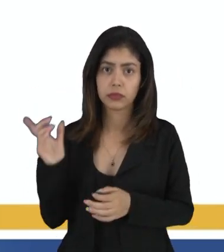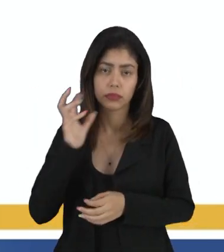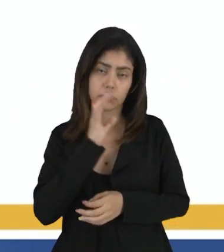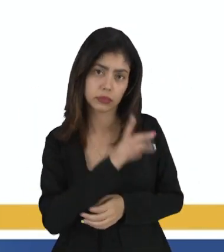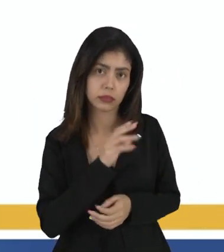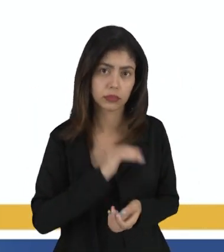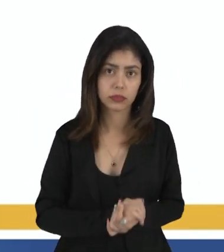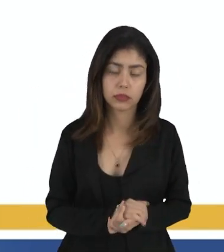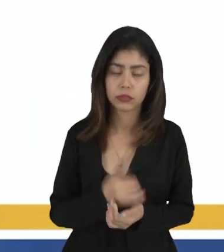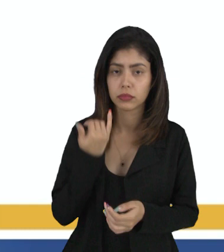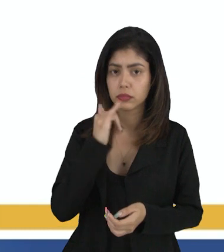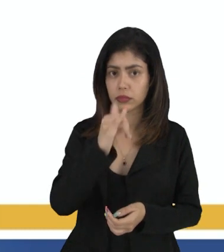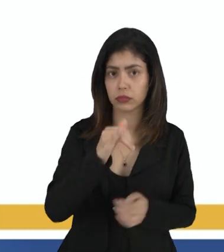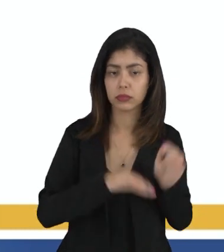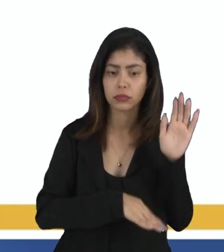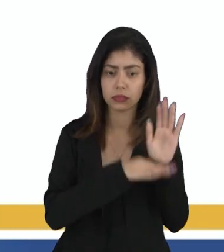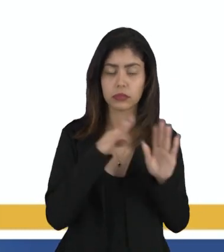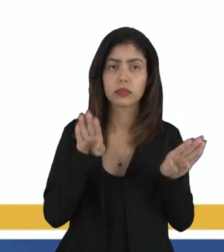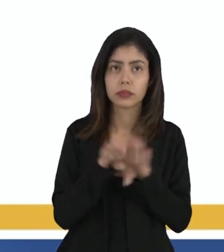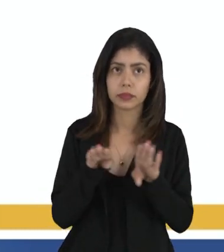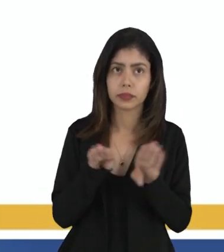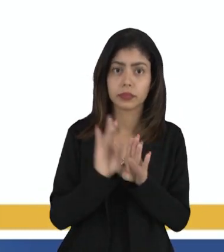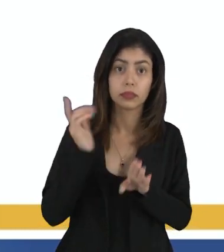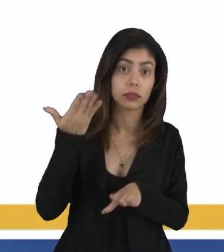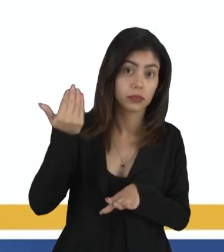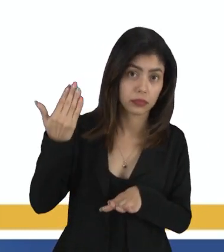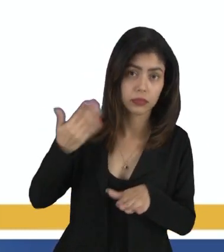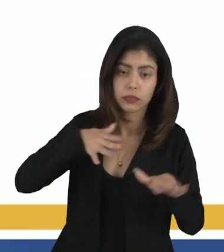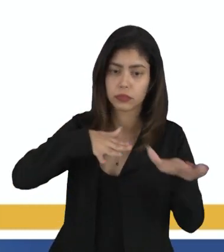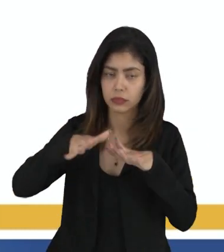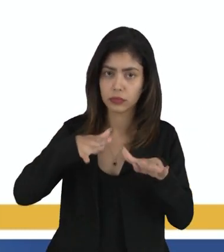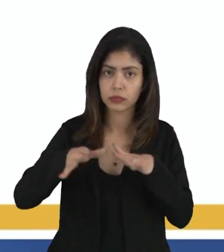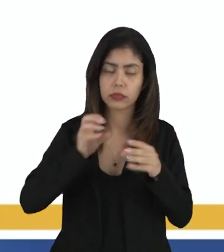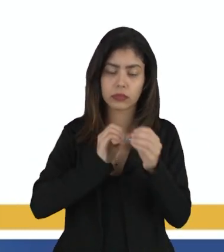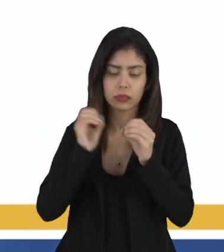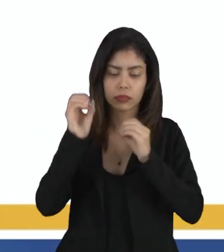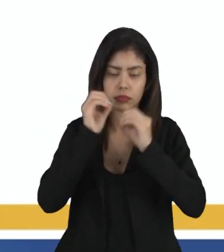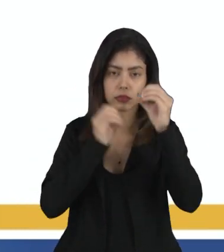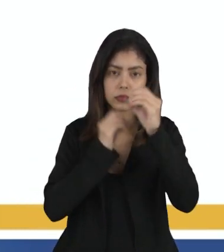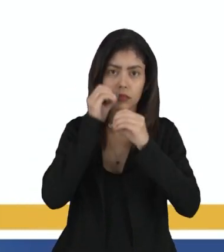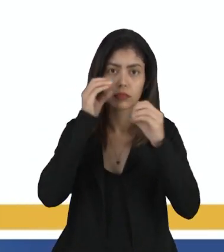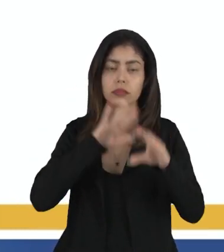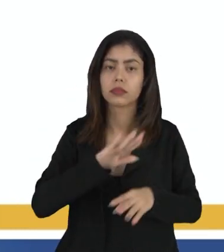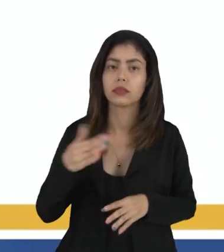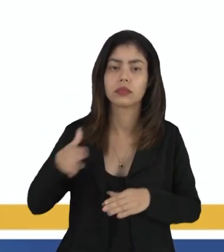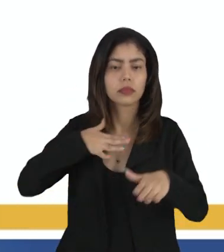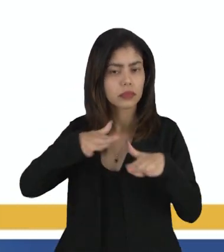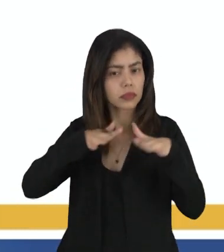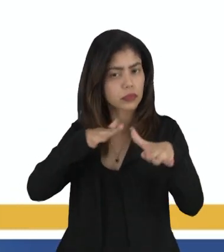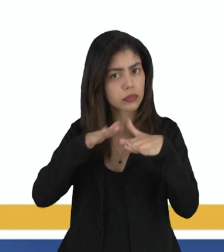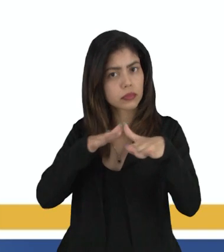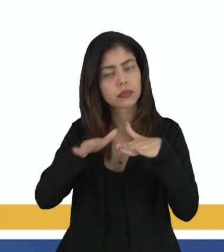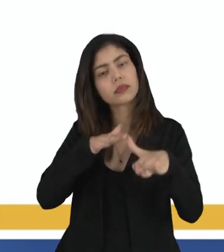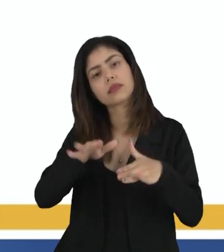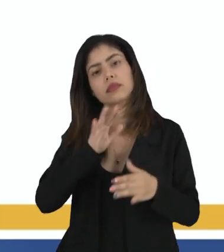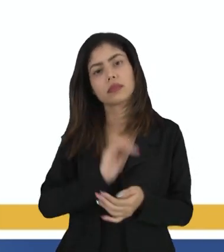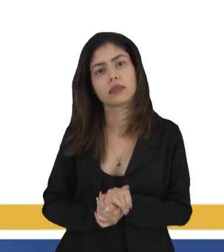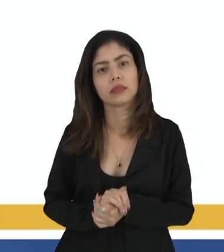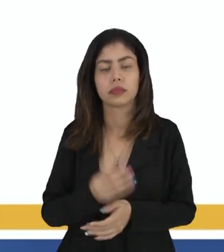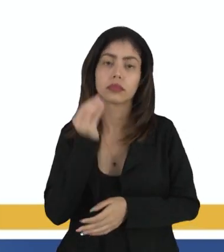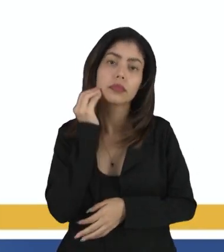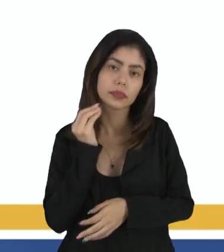essa energia térmica, ela provém da energia cinética, que é lá do movimento das partículas. Você sabe que quando as partículas estão em grande movimento,